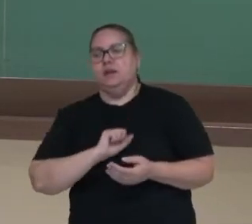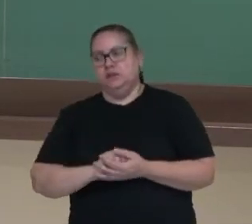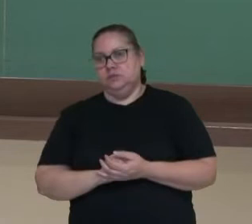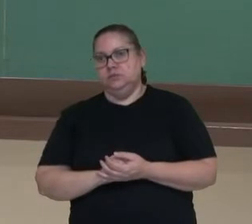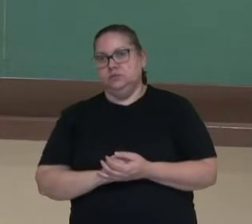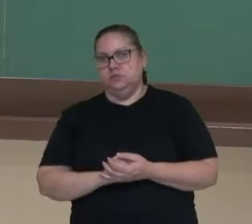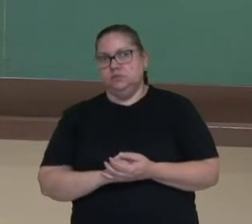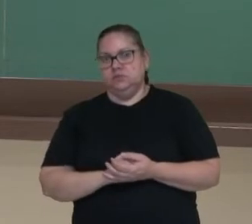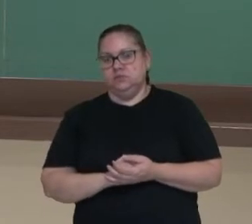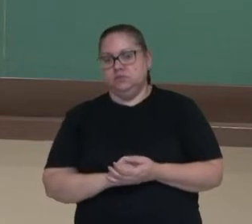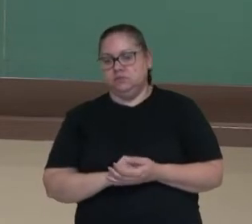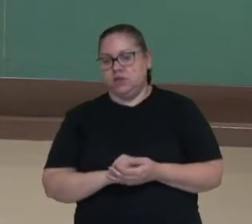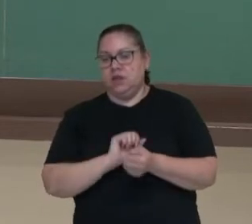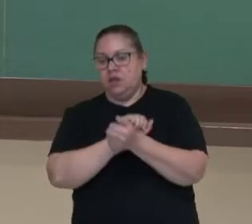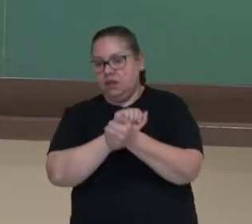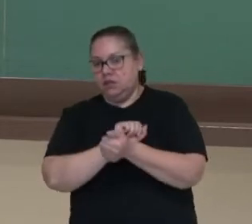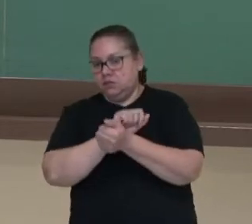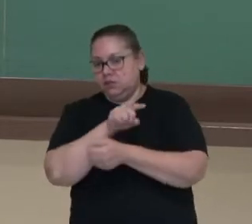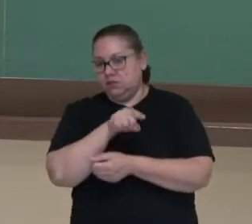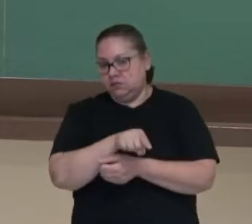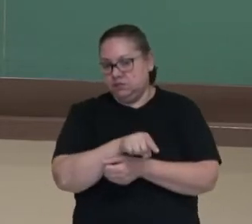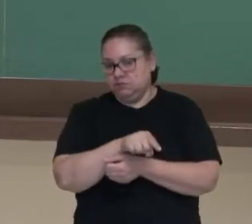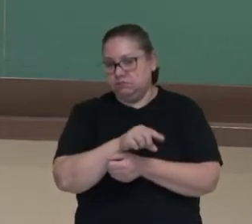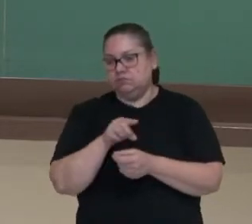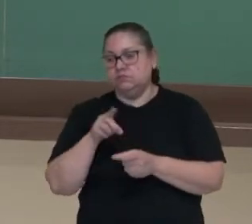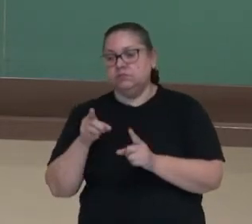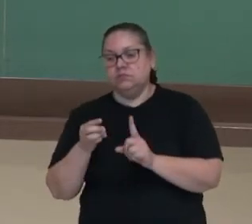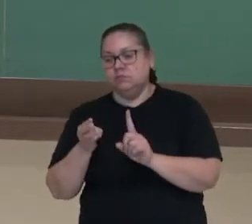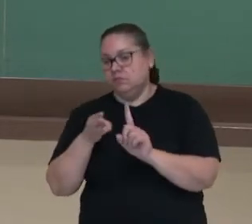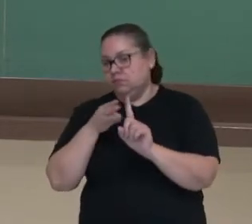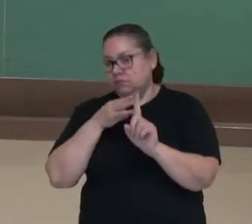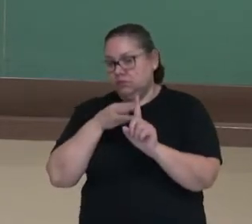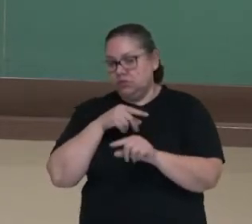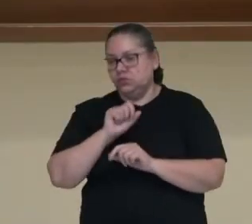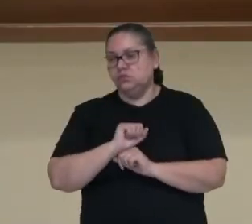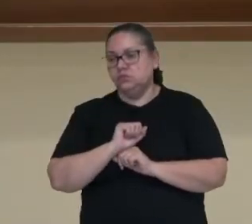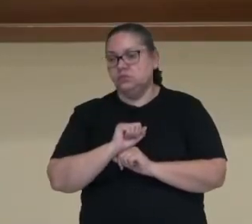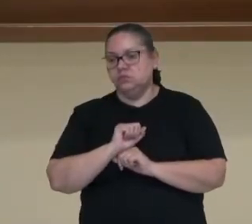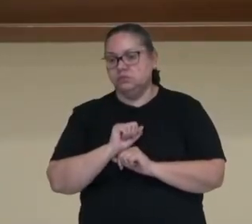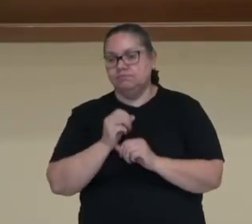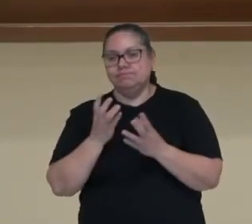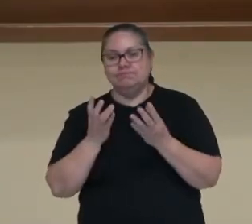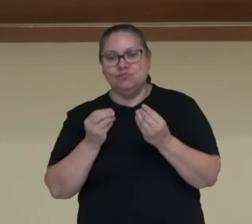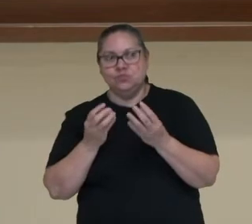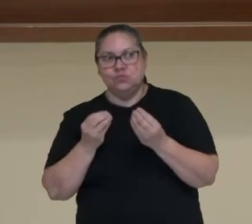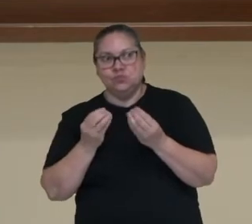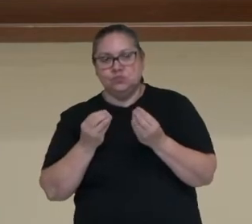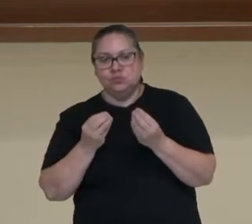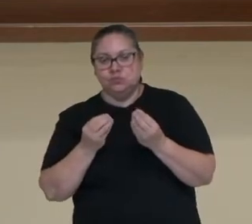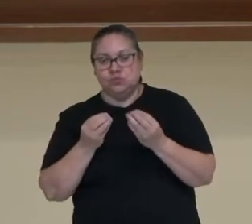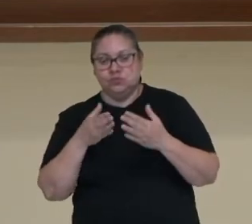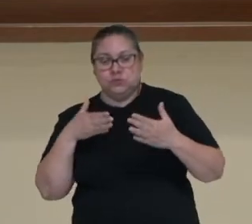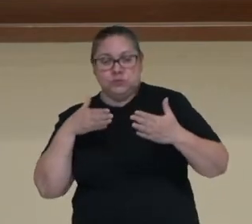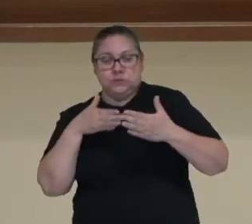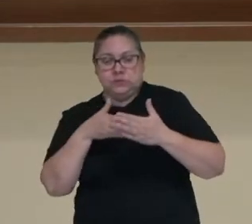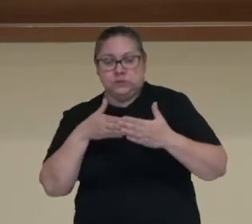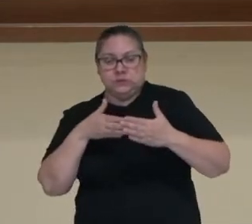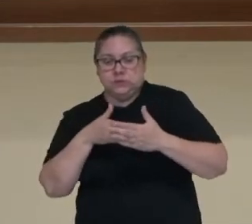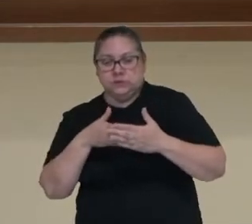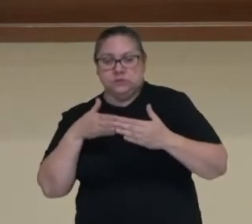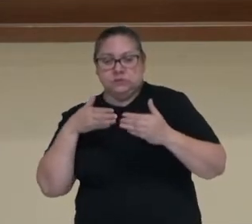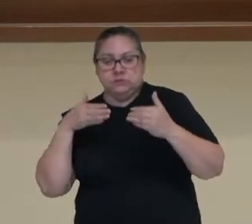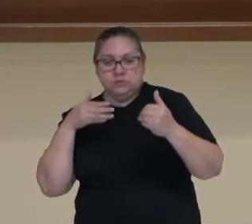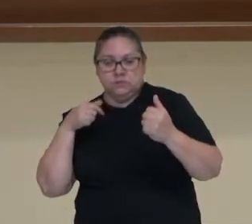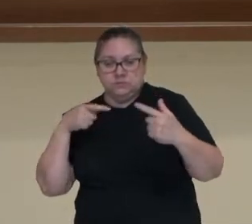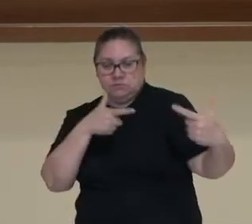dizendo, escravizados pelos bandeirantes? Exatamente. Então houve muitos choques, né,